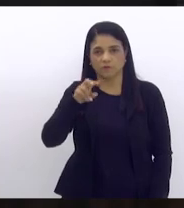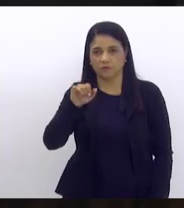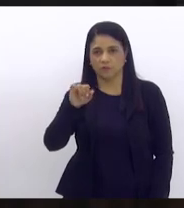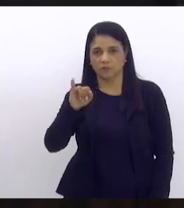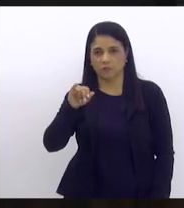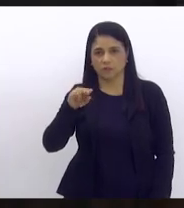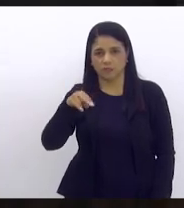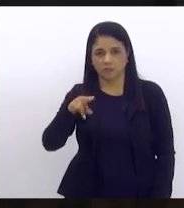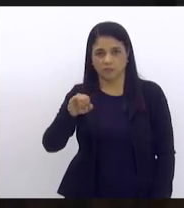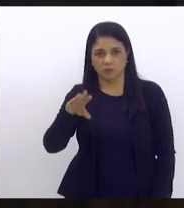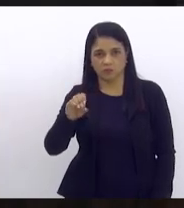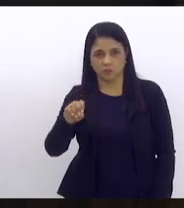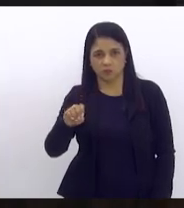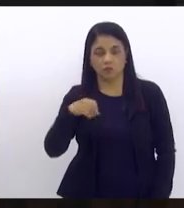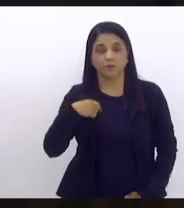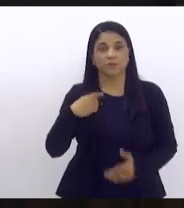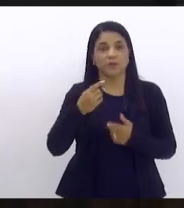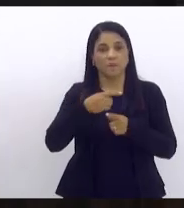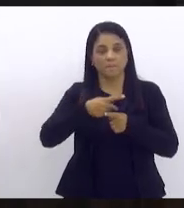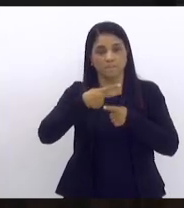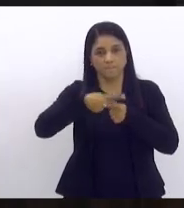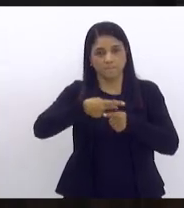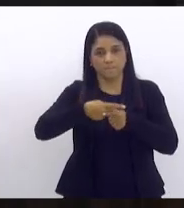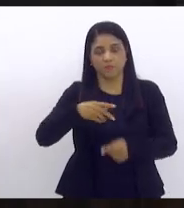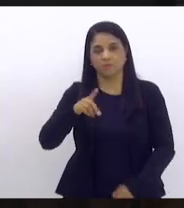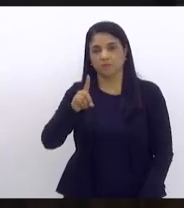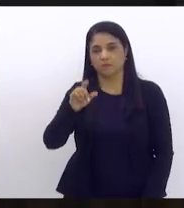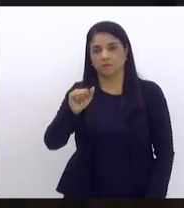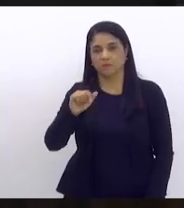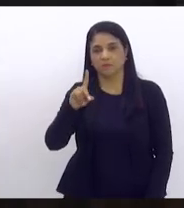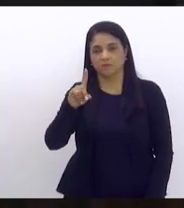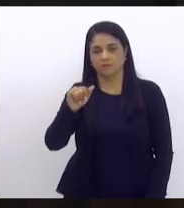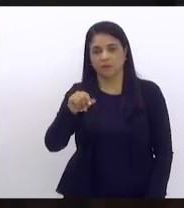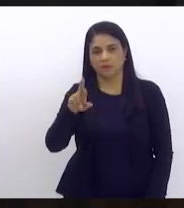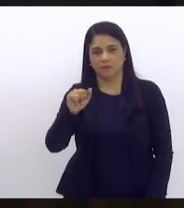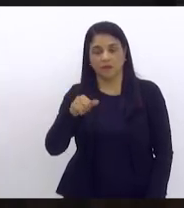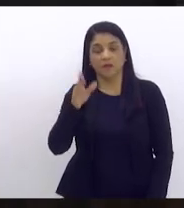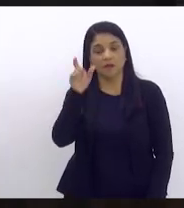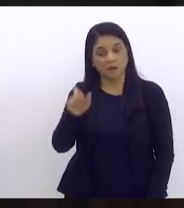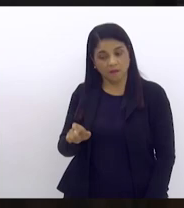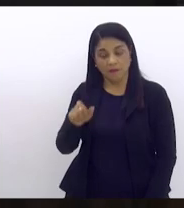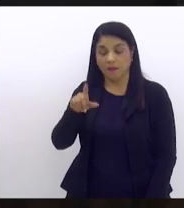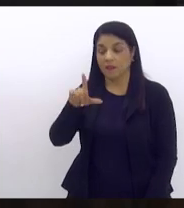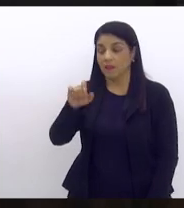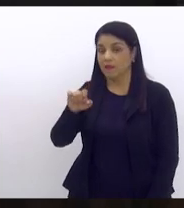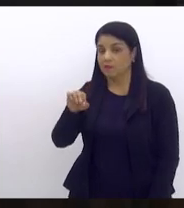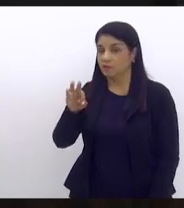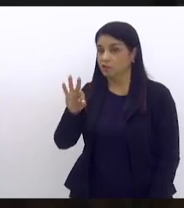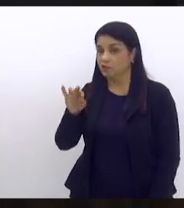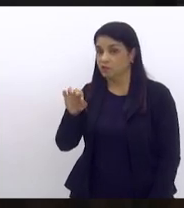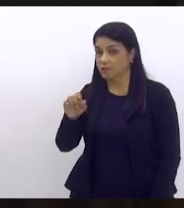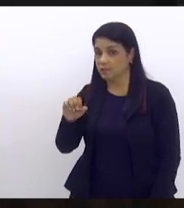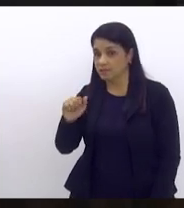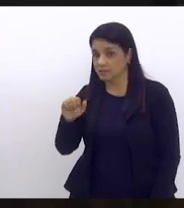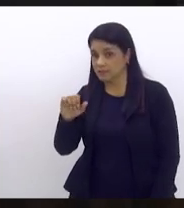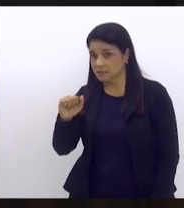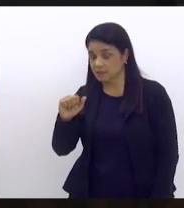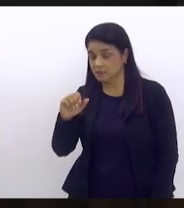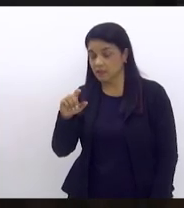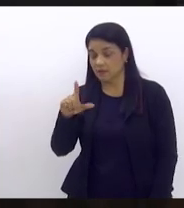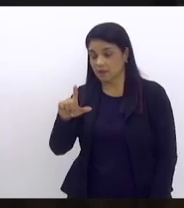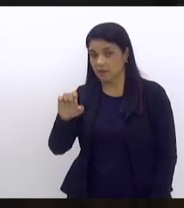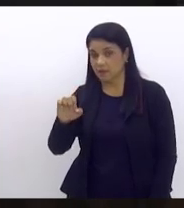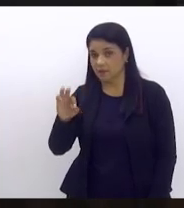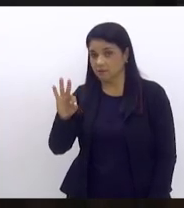que concede o prêmio Dandara a Letícia Soares Delgado dos Santos. Parecer da Comissão de Normas Internas e